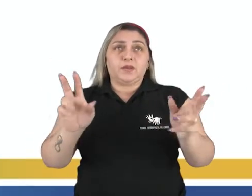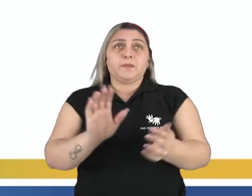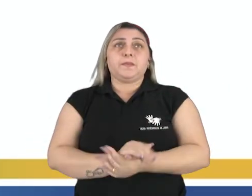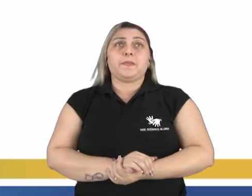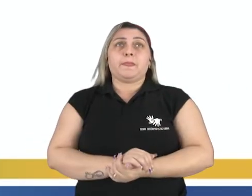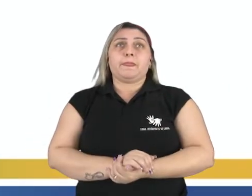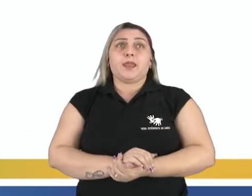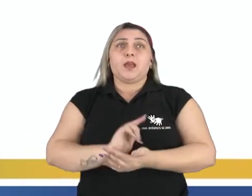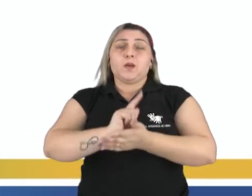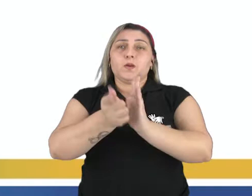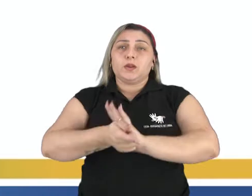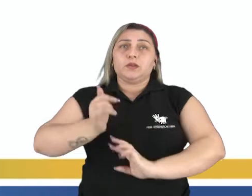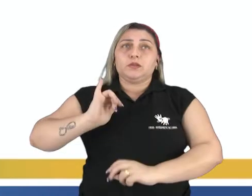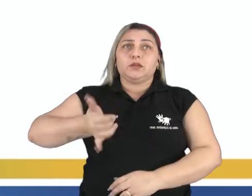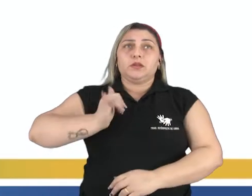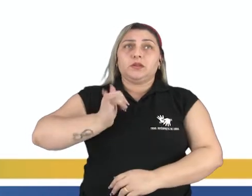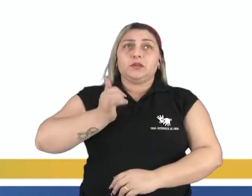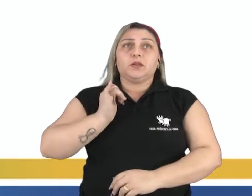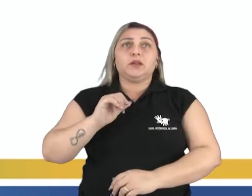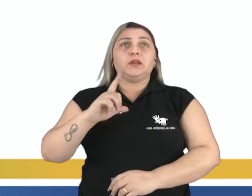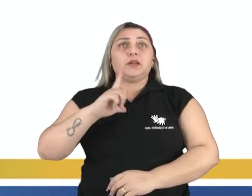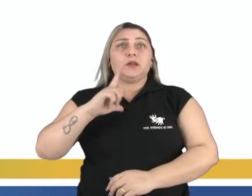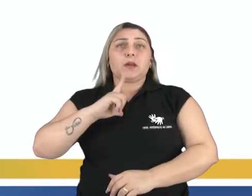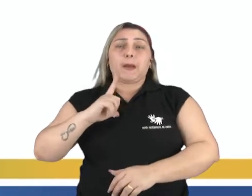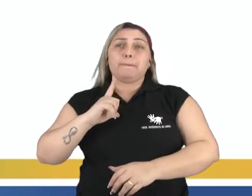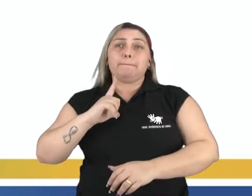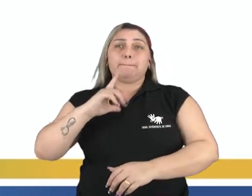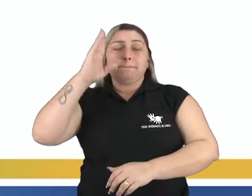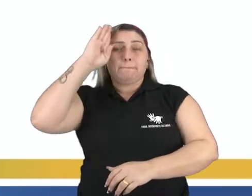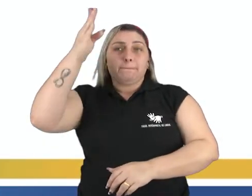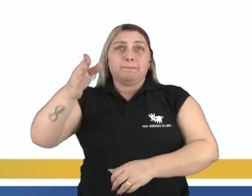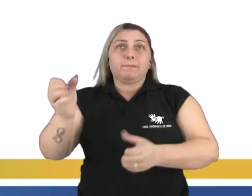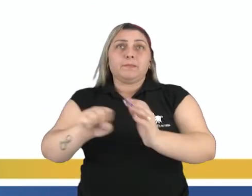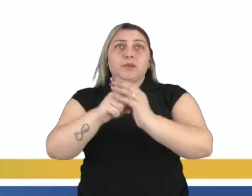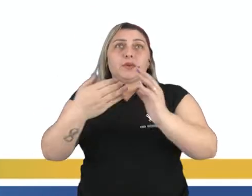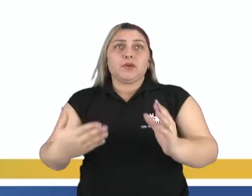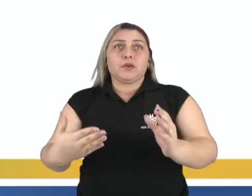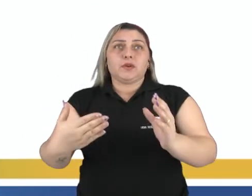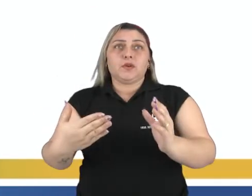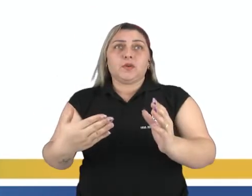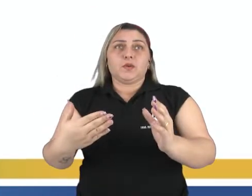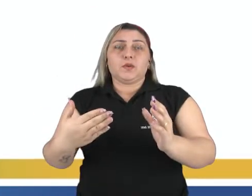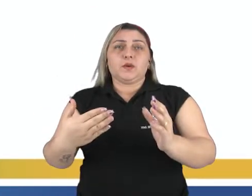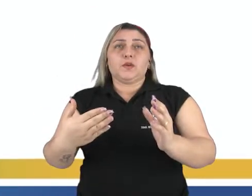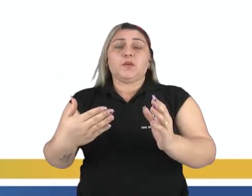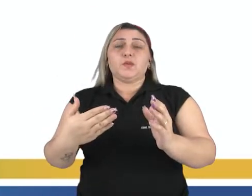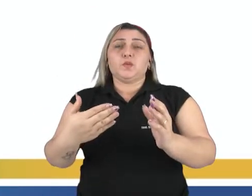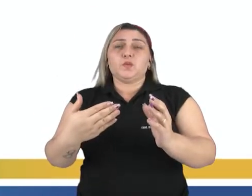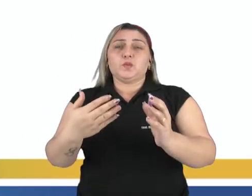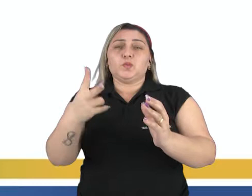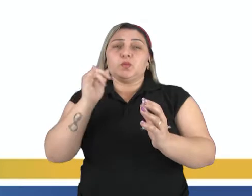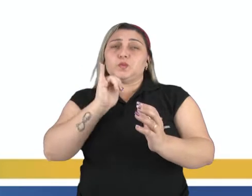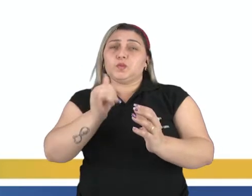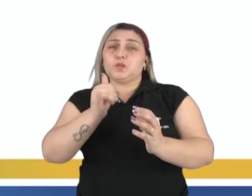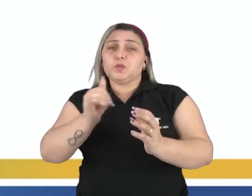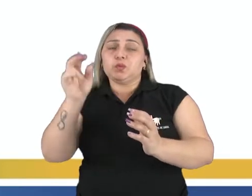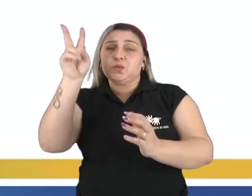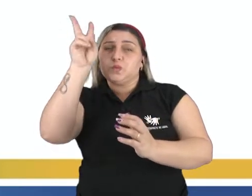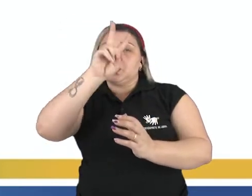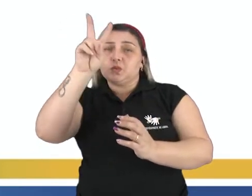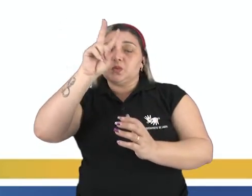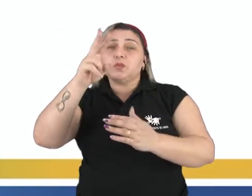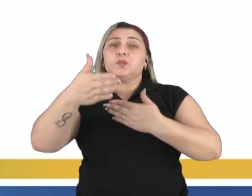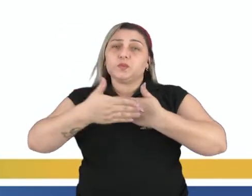então o gênero narrativo ele tem como principal característica o que contar uma história Então